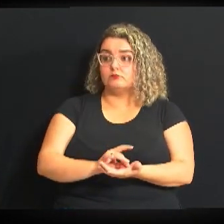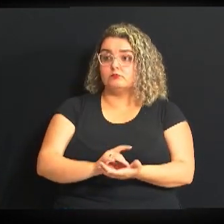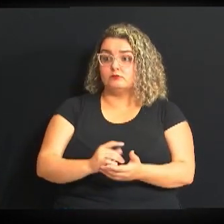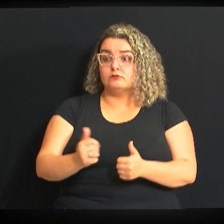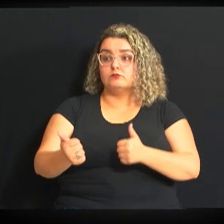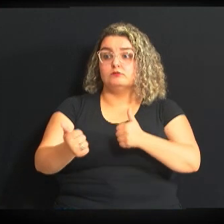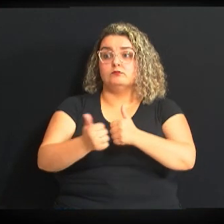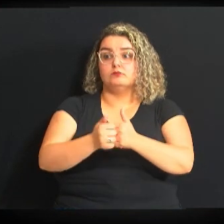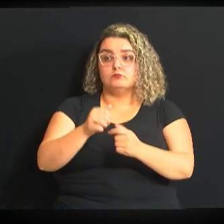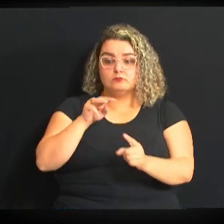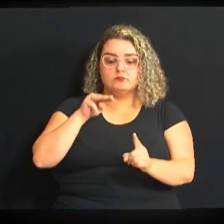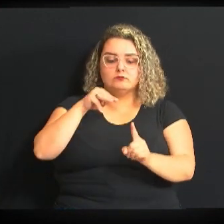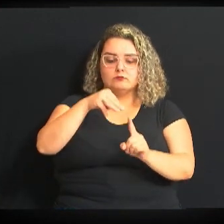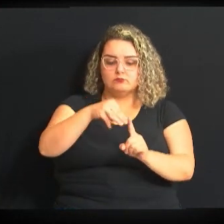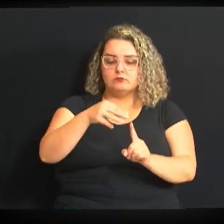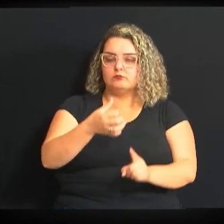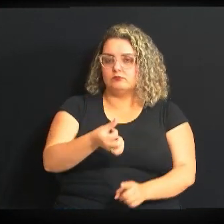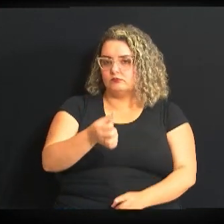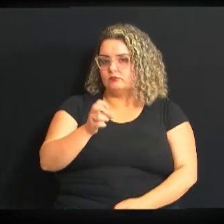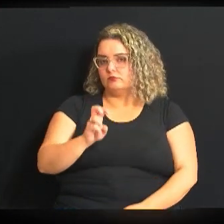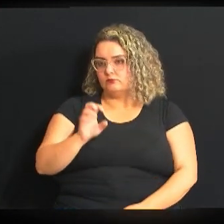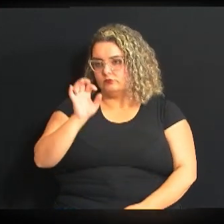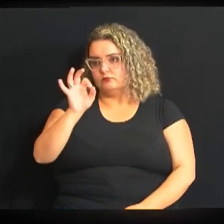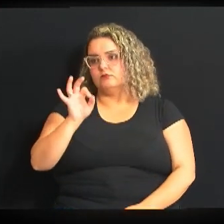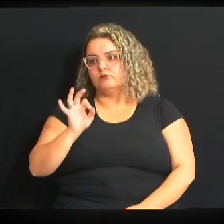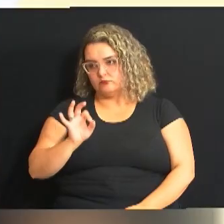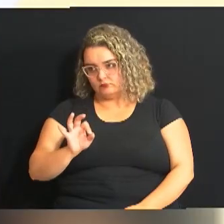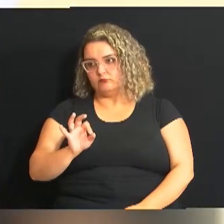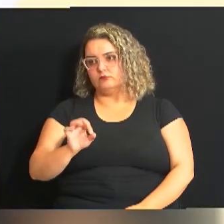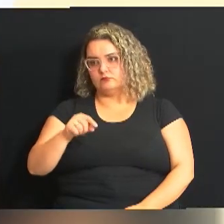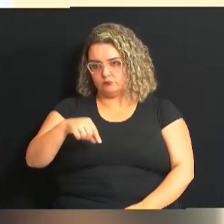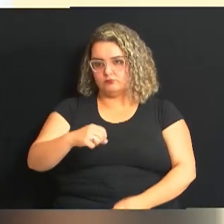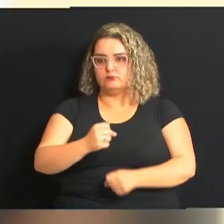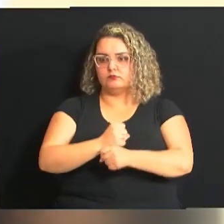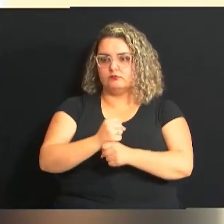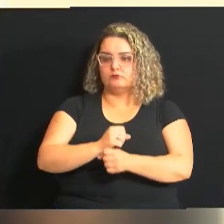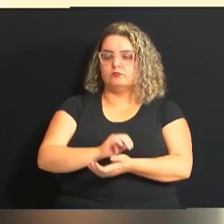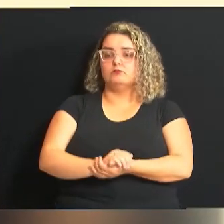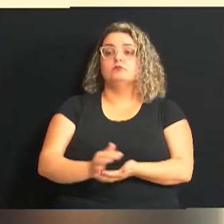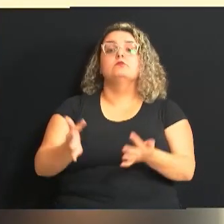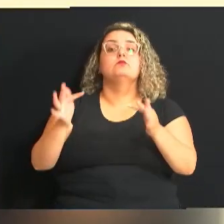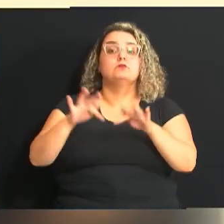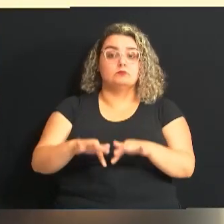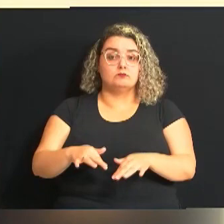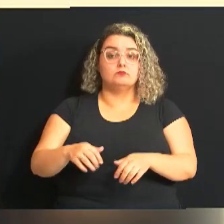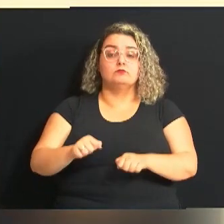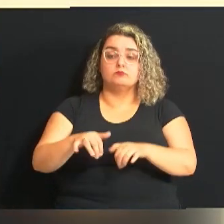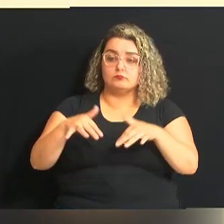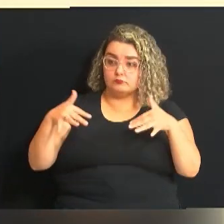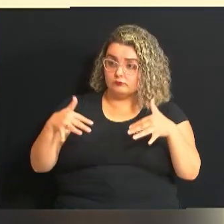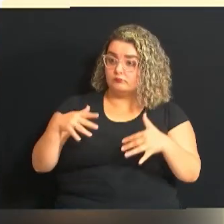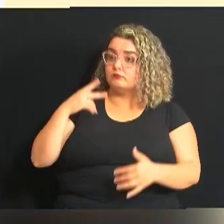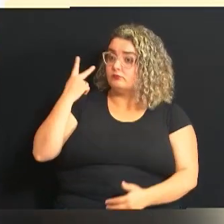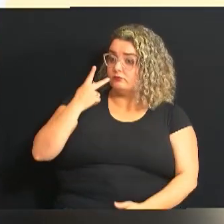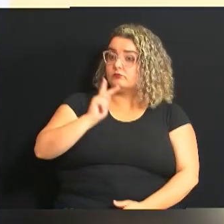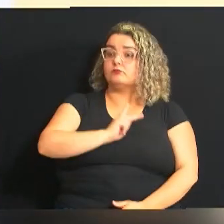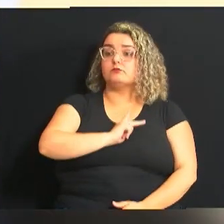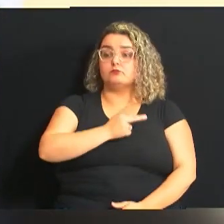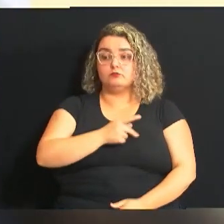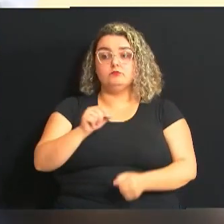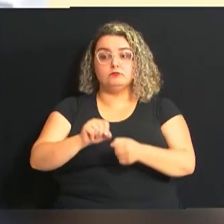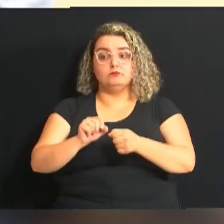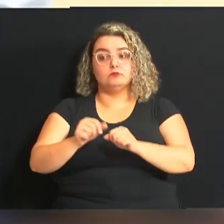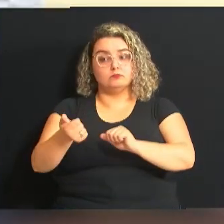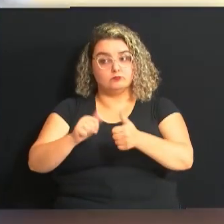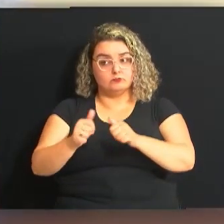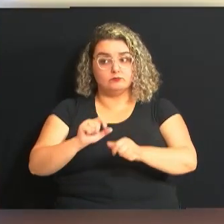de atingir a meta de 65% para esse ano. Ao fim da audiência, o vereador Paulo Haddad fez um balanço do